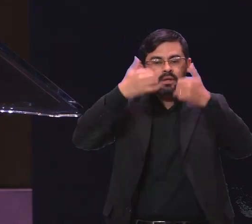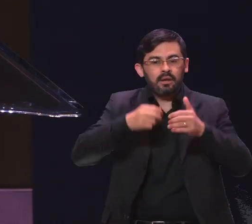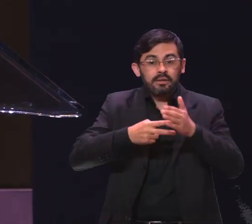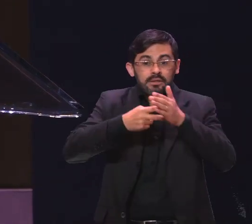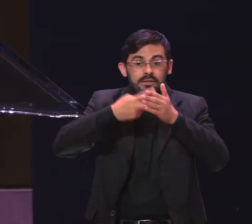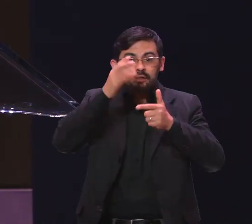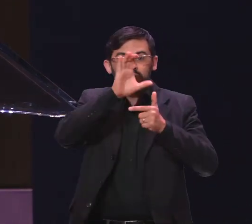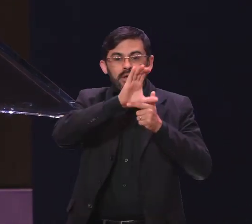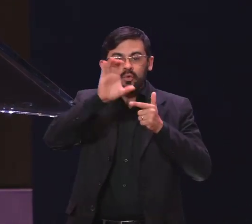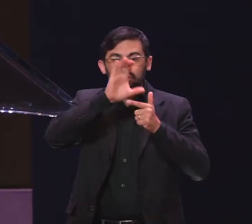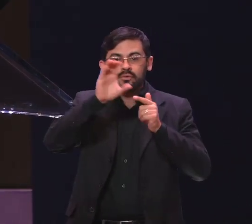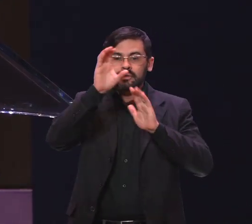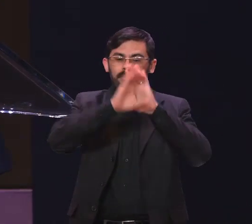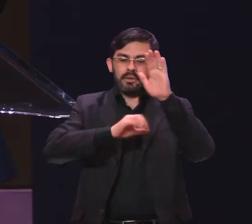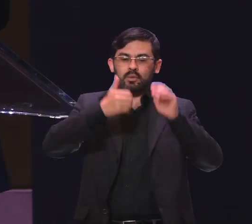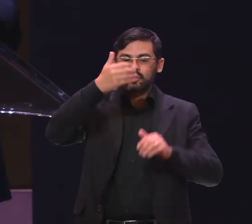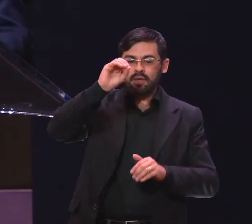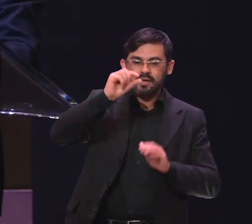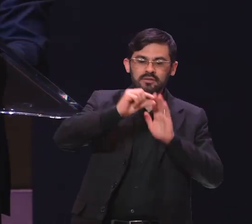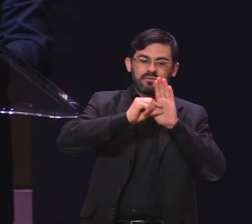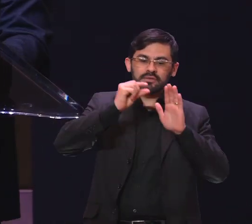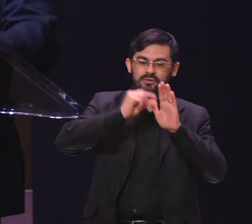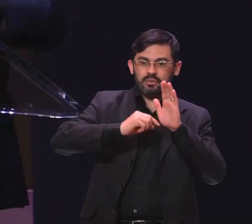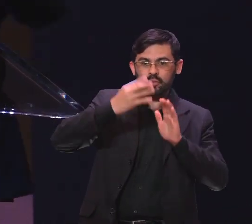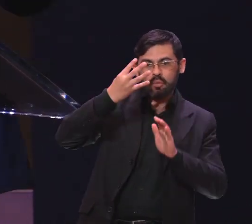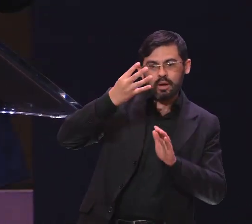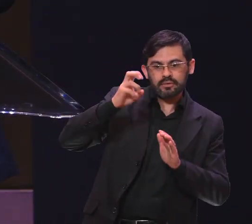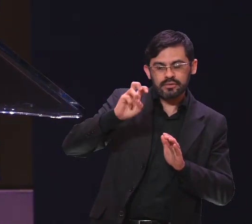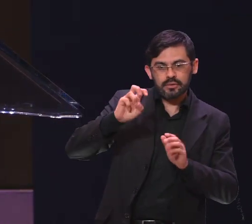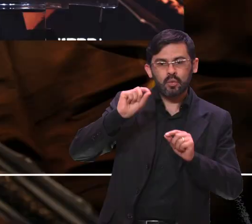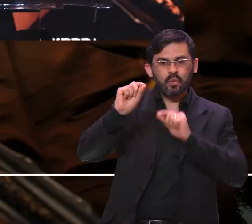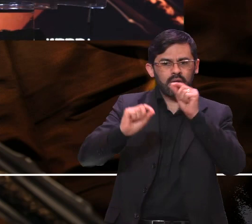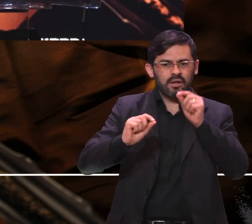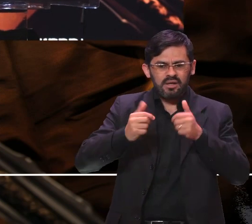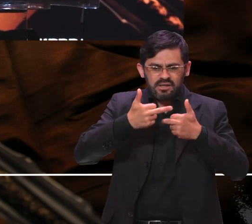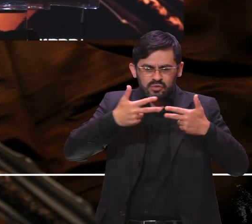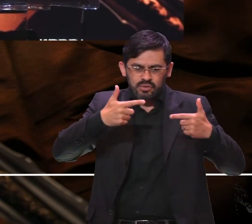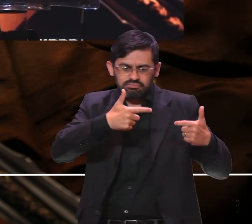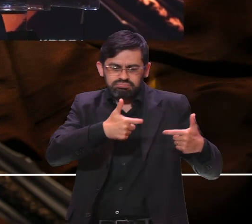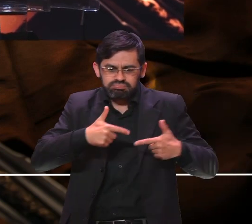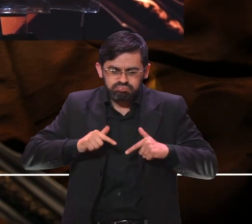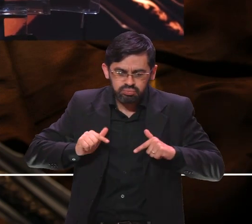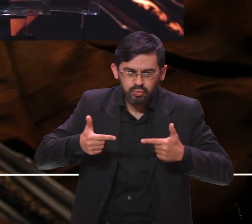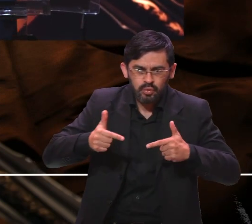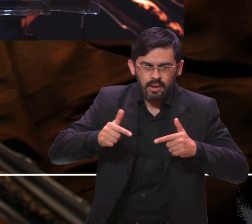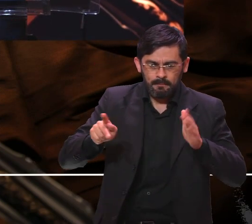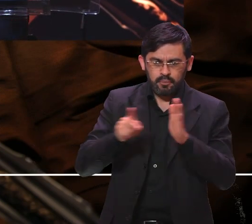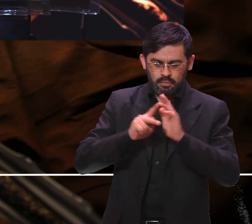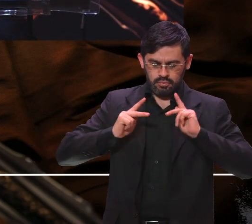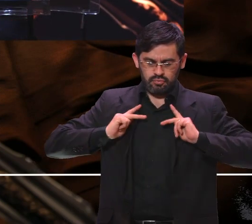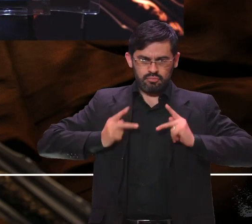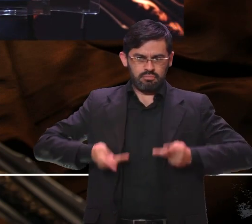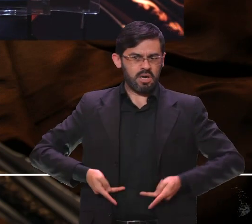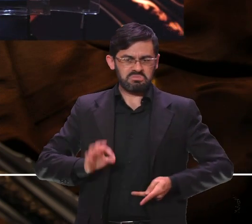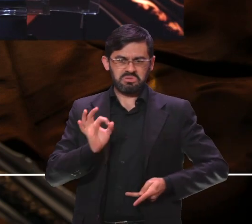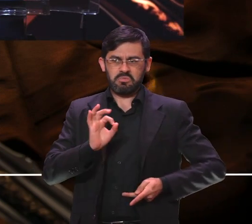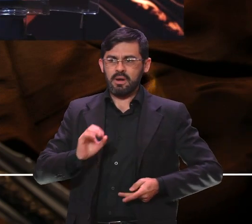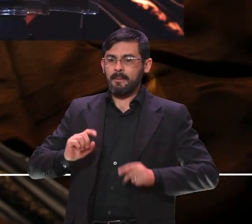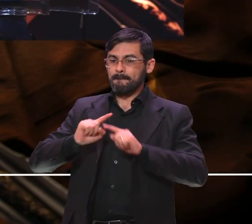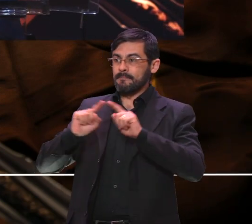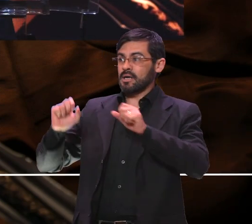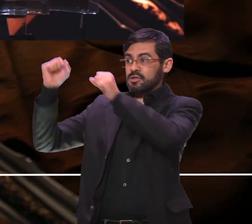no versículo 4 e 5, as armas com as quais lutamos não são humanas, ao contrário, são poderosas em Deus